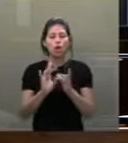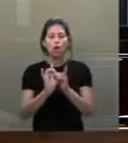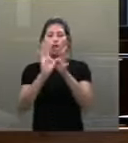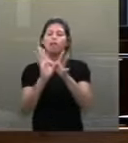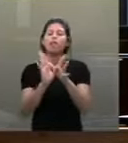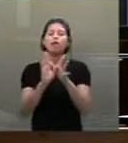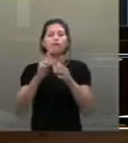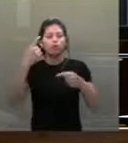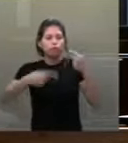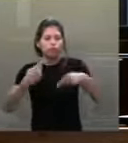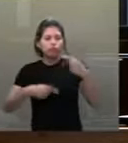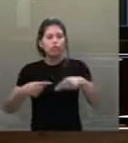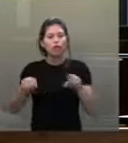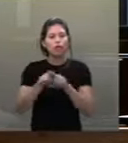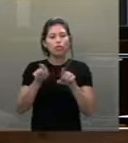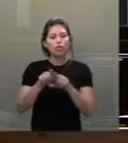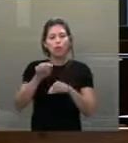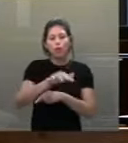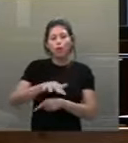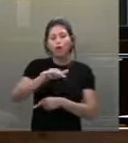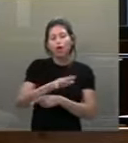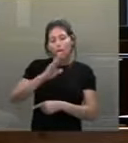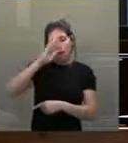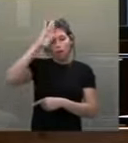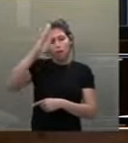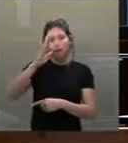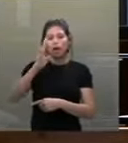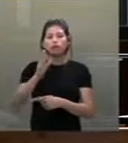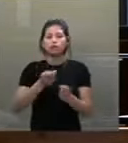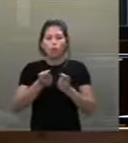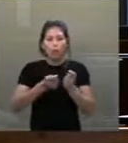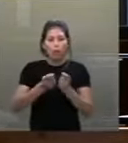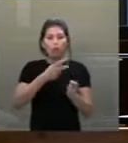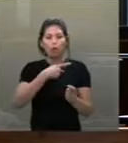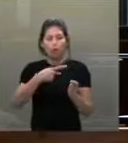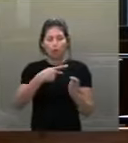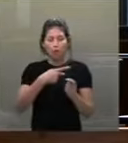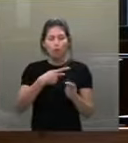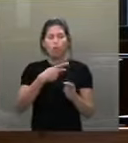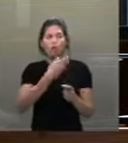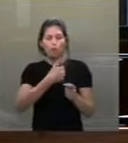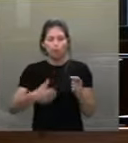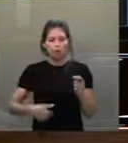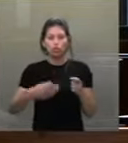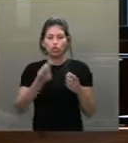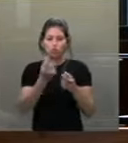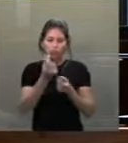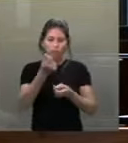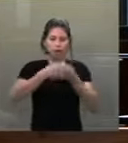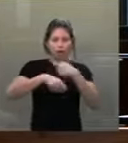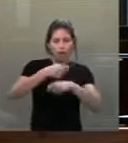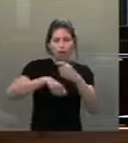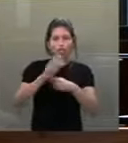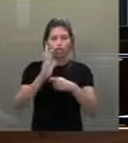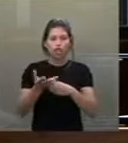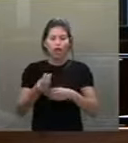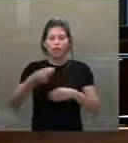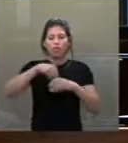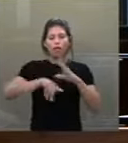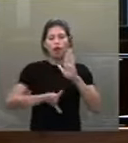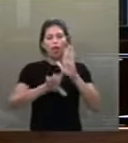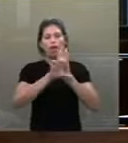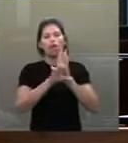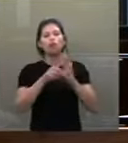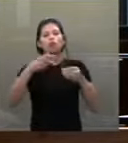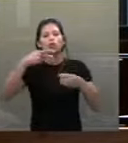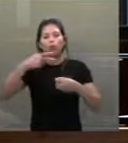concorrência, dentre os princípios balizadores da política de preços, que já estavam na lei do petróleo, além dos demais